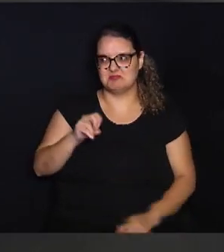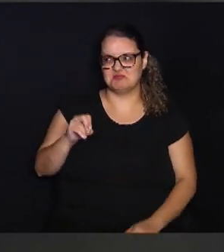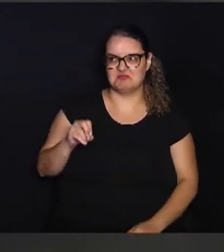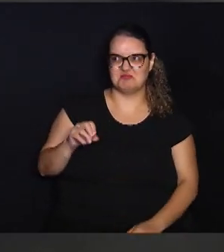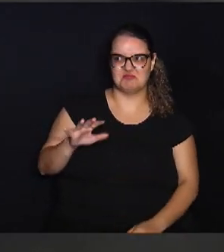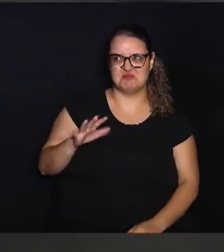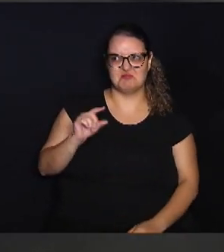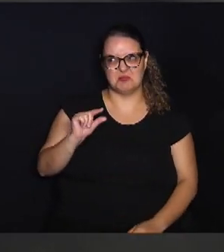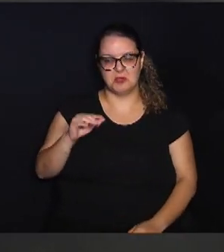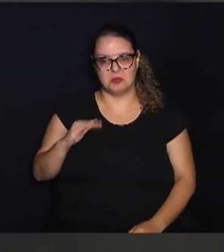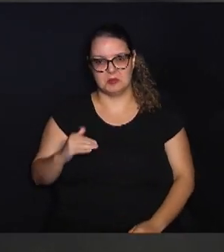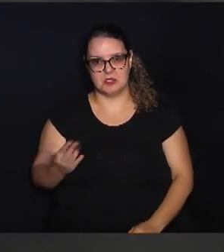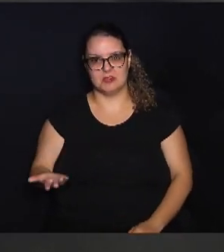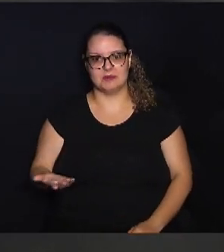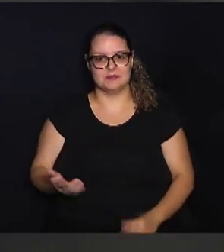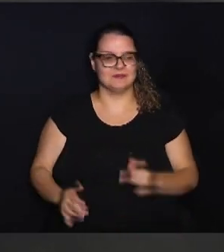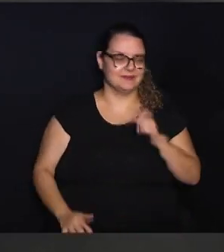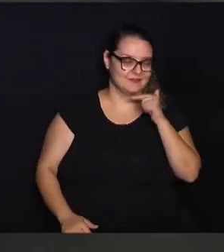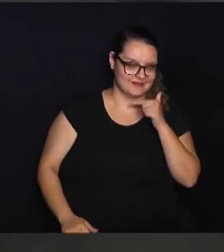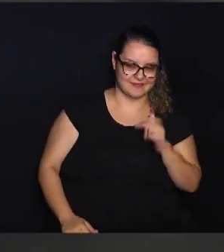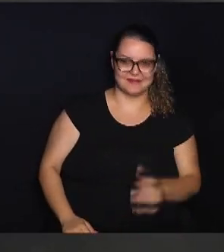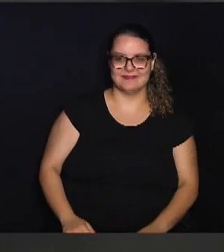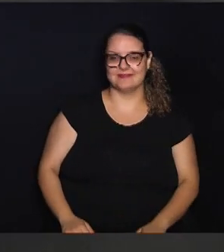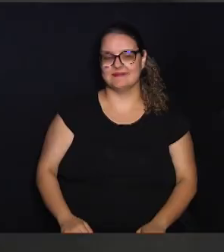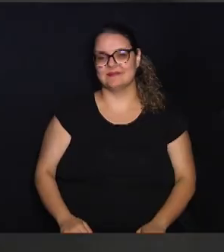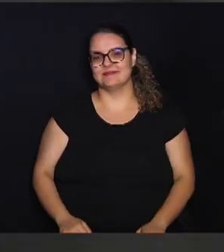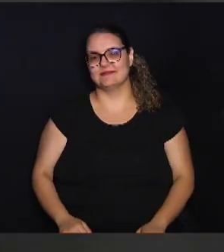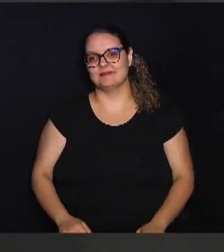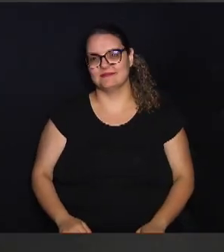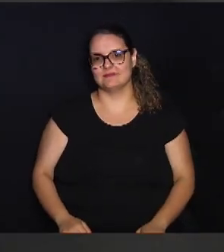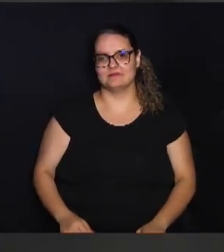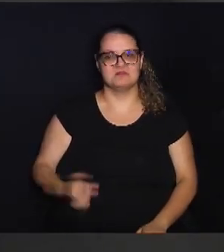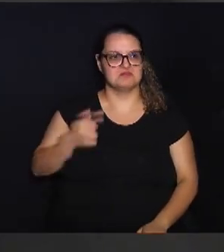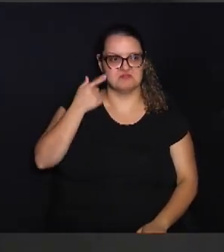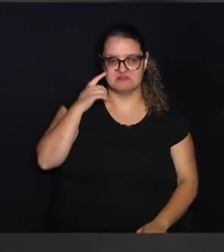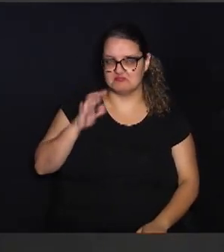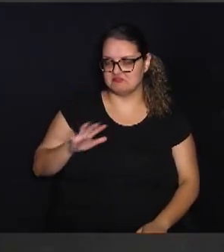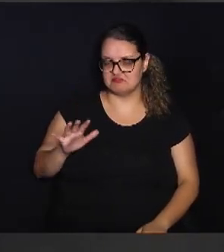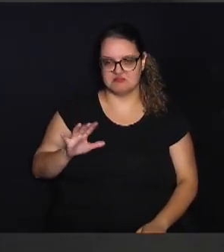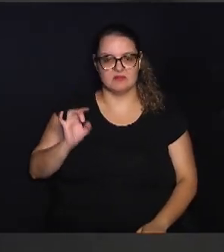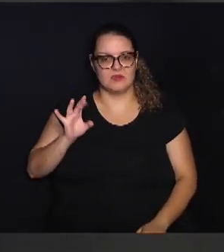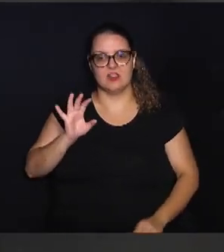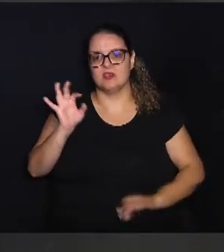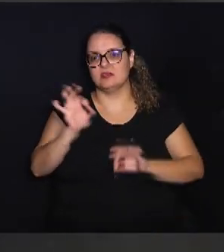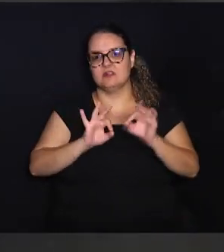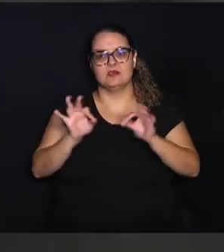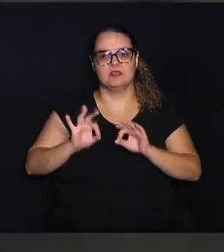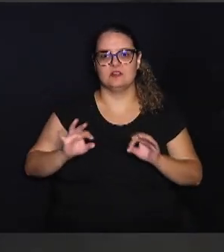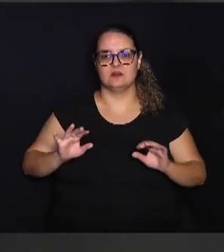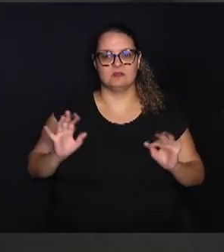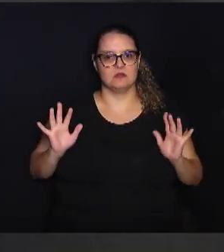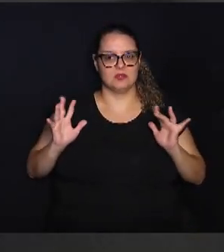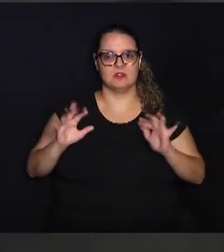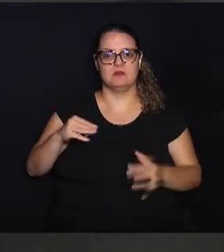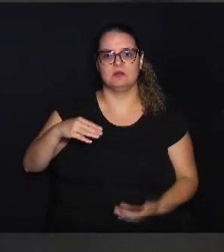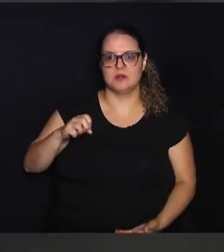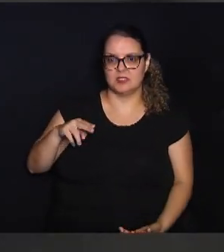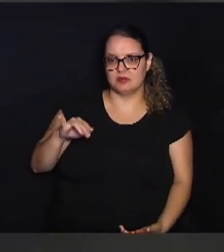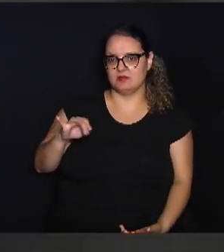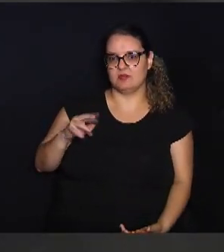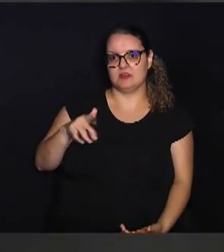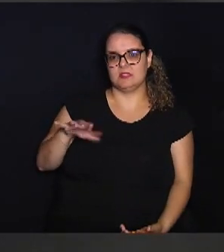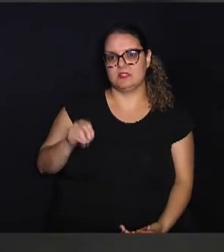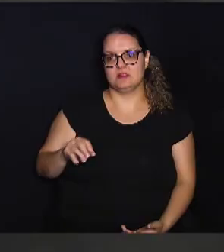menos. Mas até então não tinha pretensão nenhuma, somente organizava as manifestações, vinha aqui na